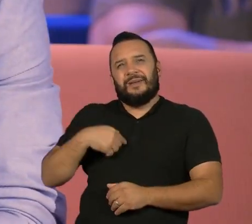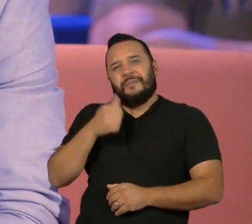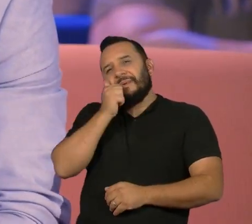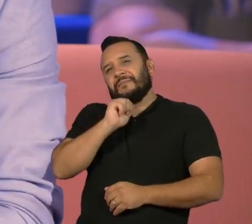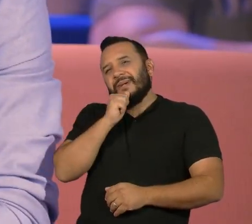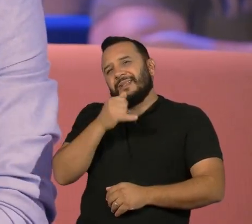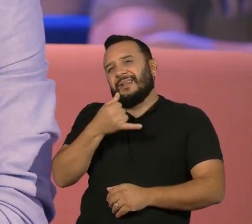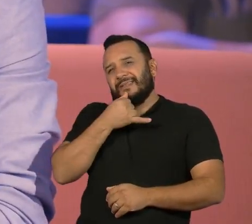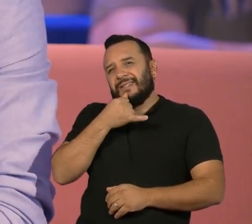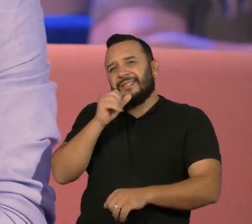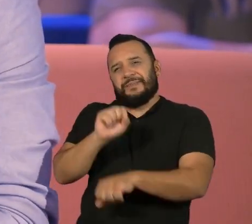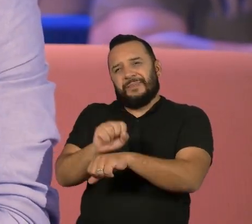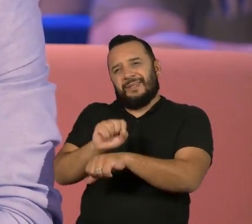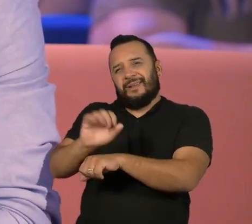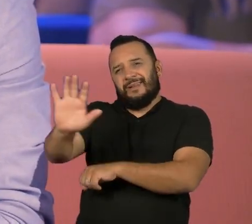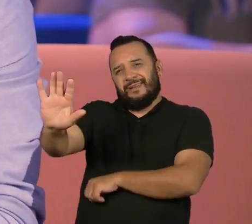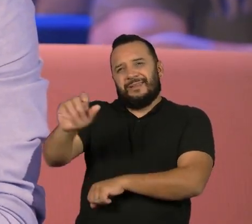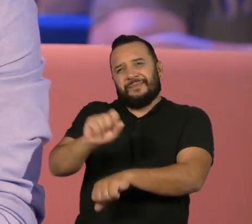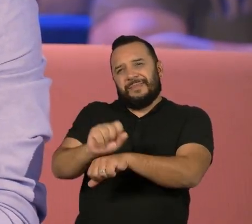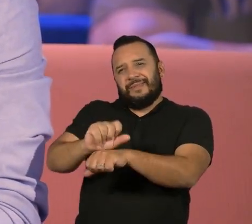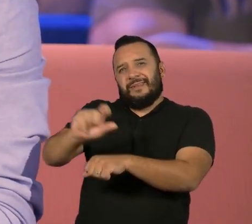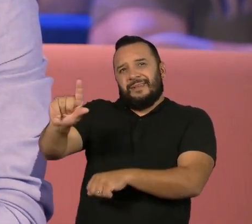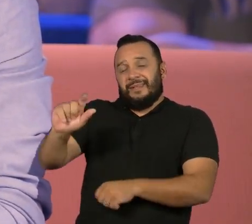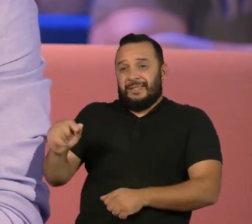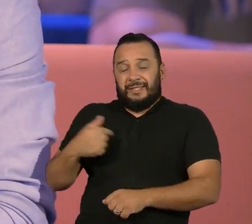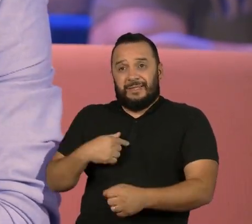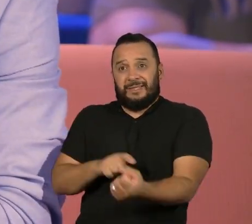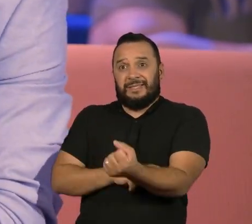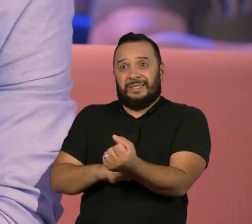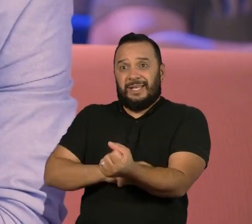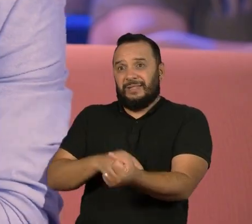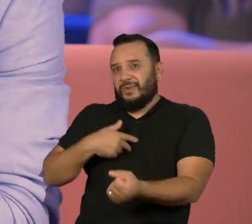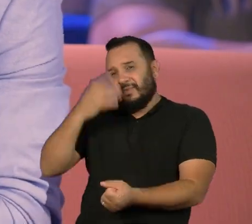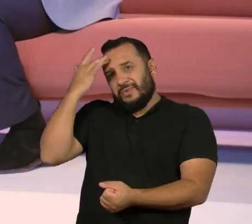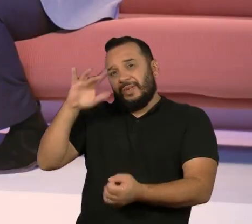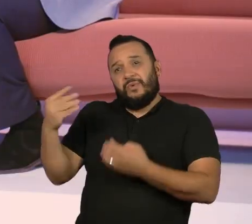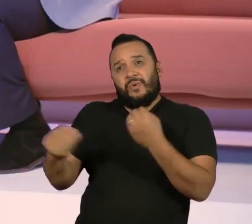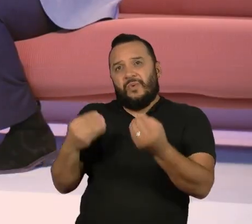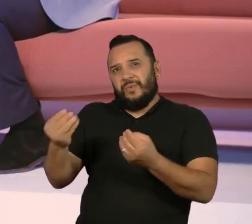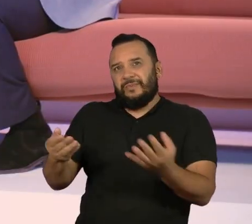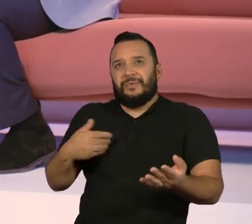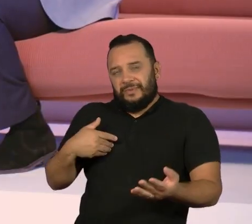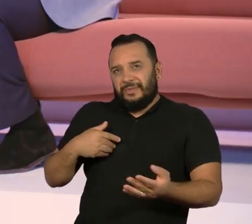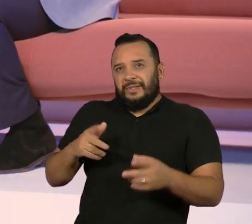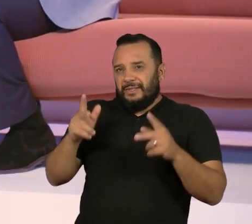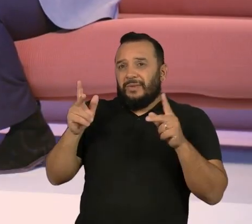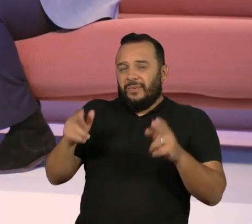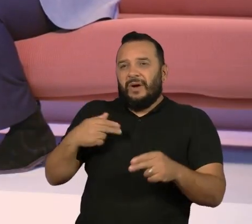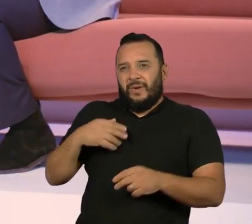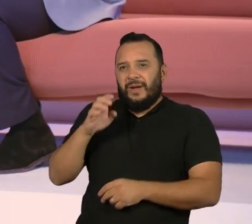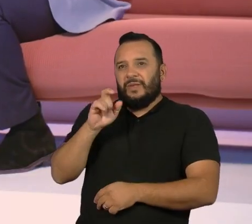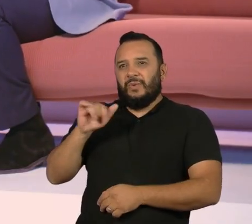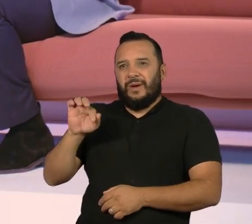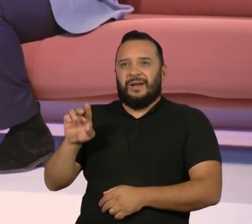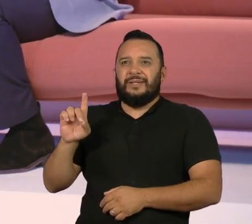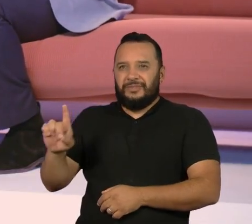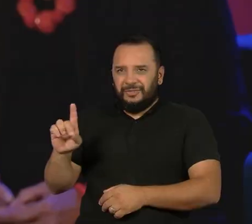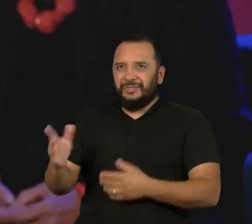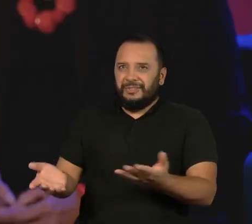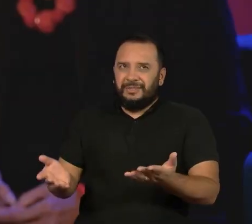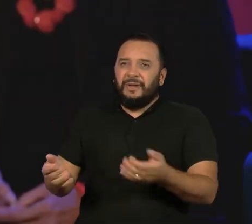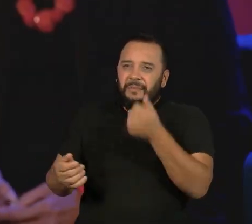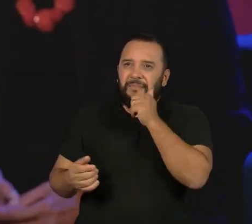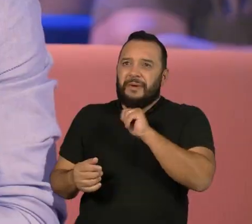mãe... Vamos esperar. E, então ainda estou meio tenso, como é que vai ser? Porque eu não quero que seja igual a história do Edward Louis, onde minha mãe fique sem falar